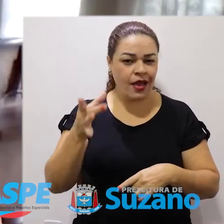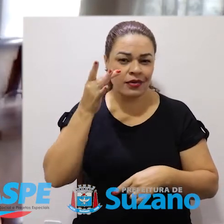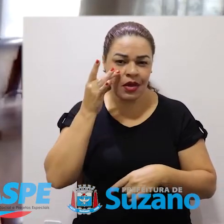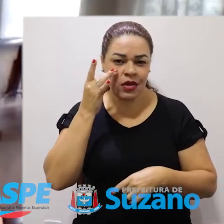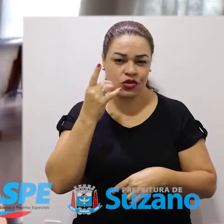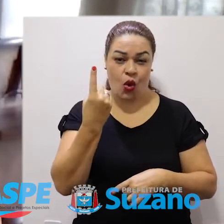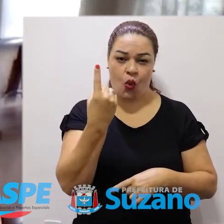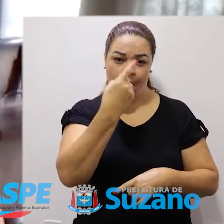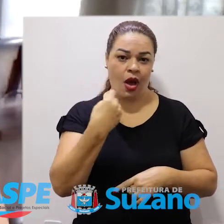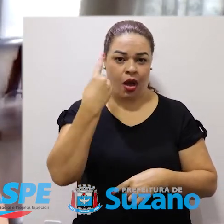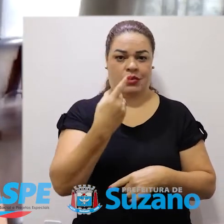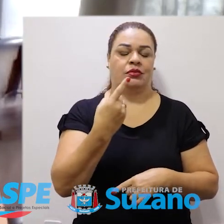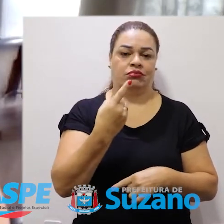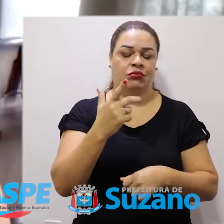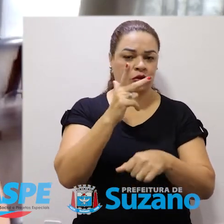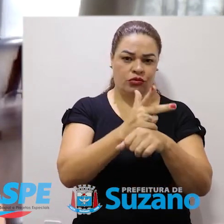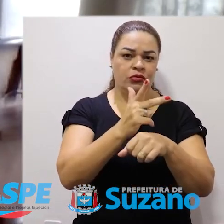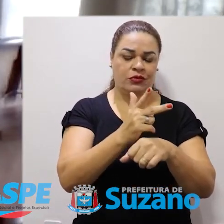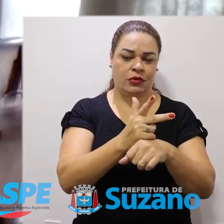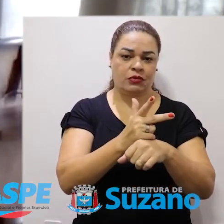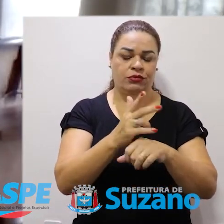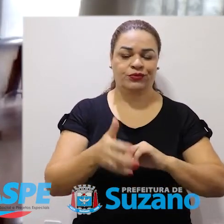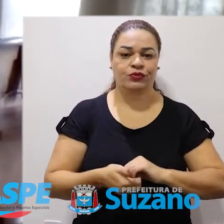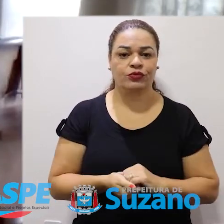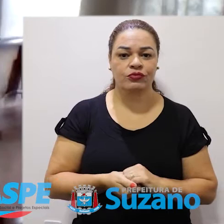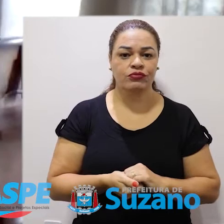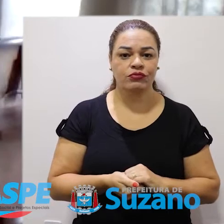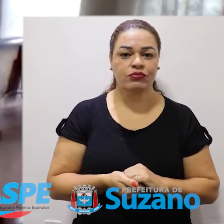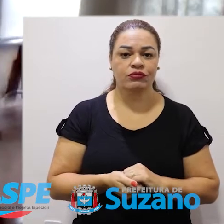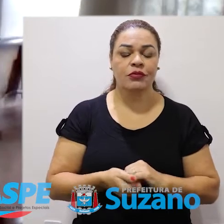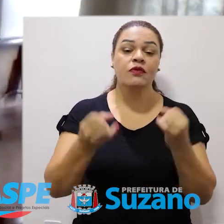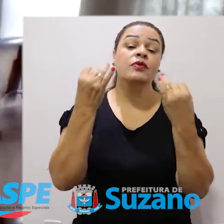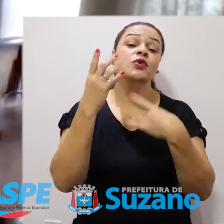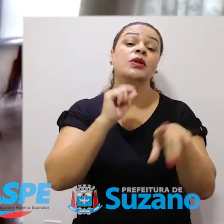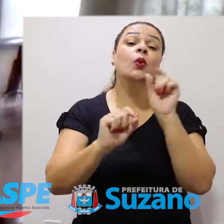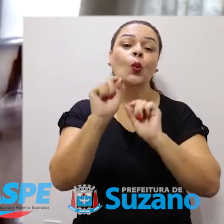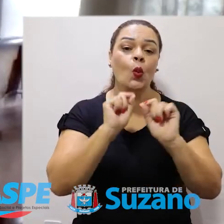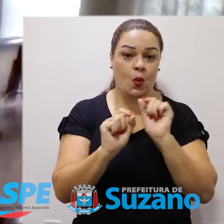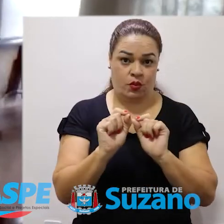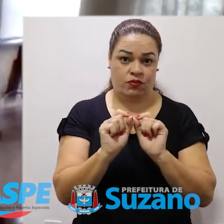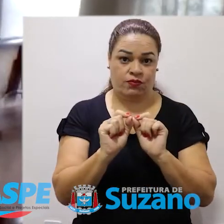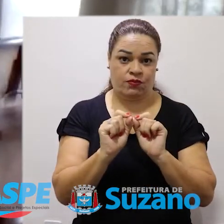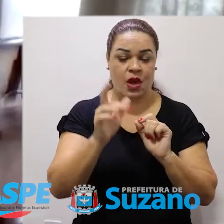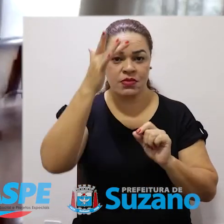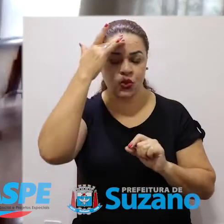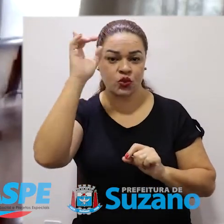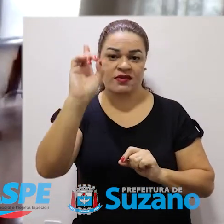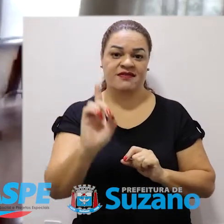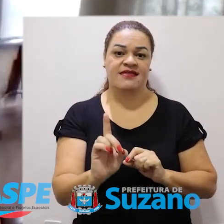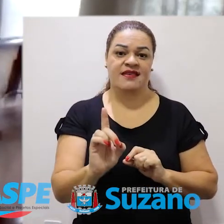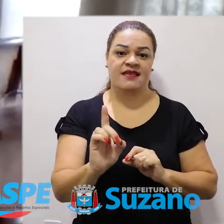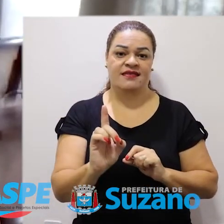tem mais ou menos 1 hora de duração, 1 hora e pouco de duração. Ele vai falar de pessoas